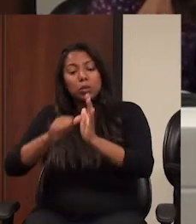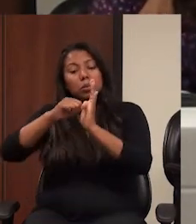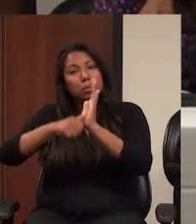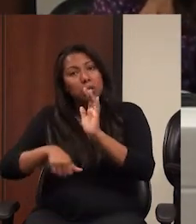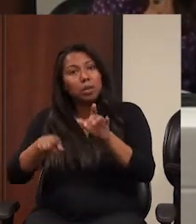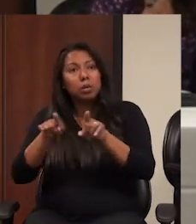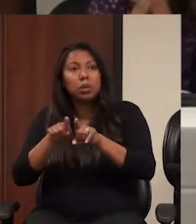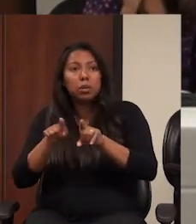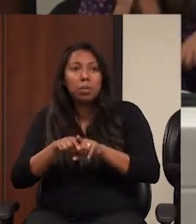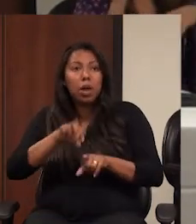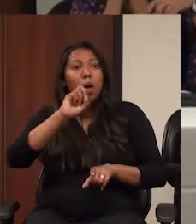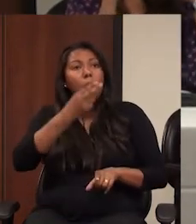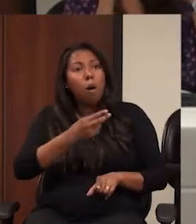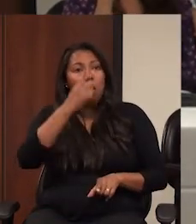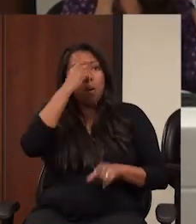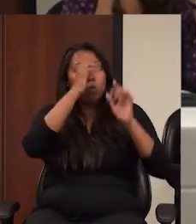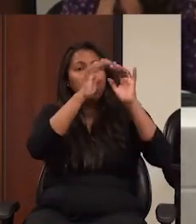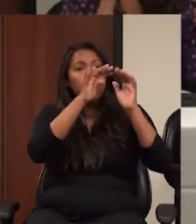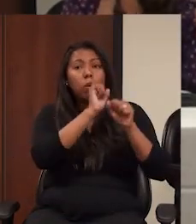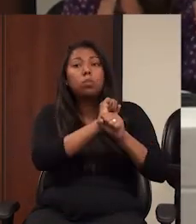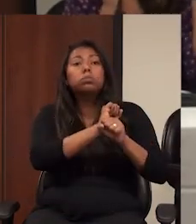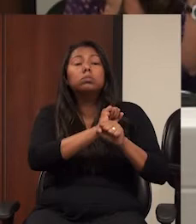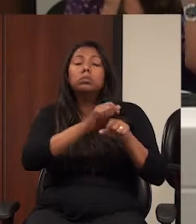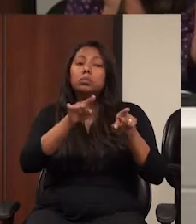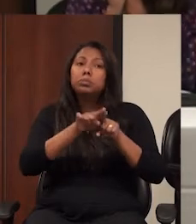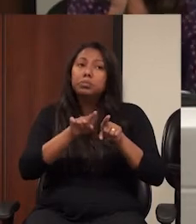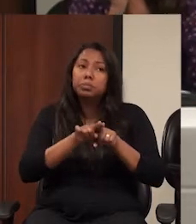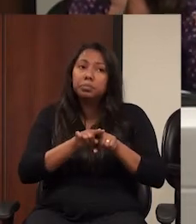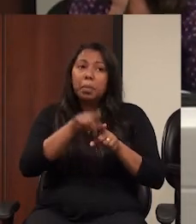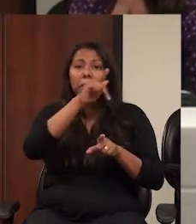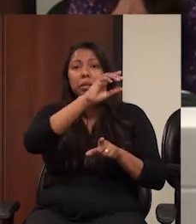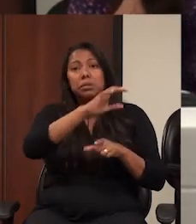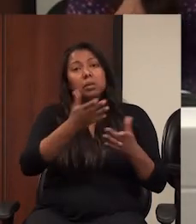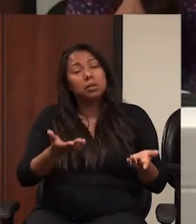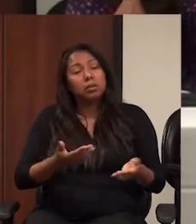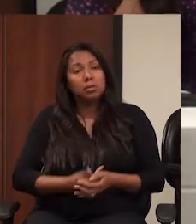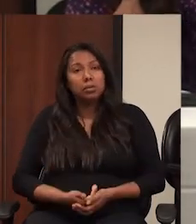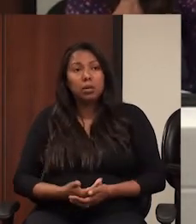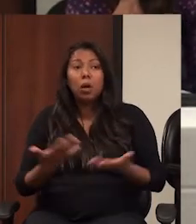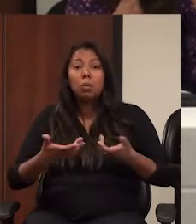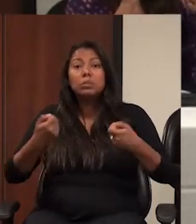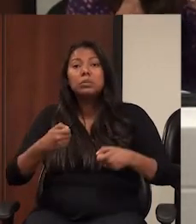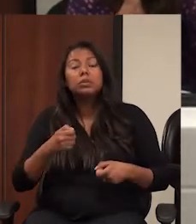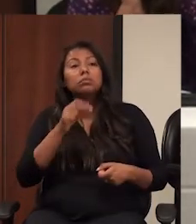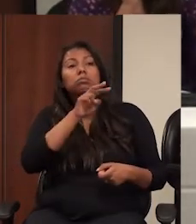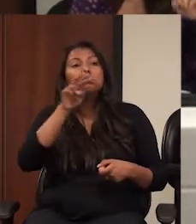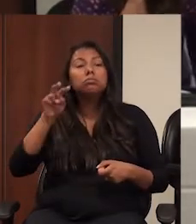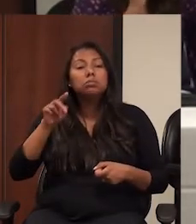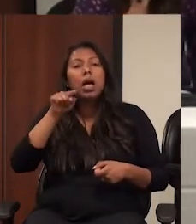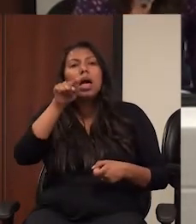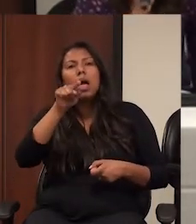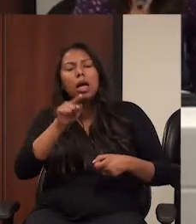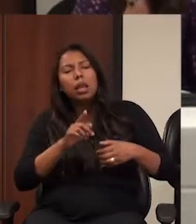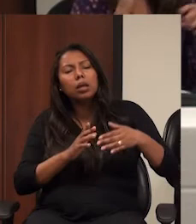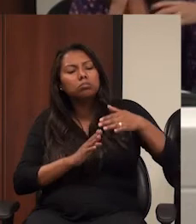com paralisia cerebral, a mesma coisa. Então, tudo que nós temos que olhar agora é o que está impedindo que